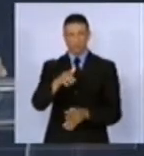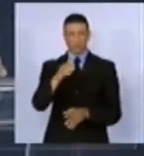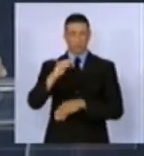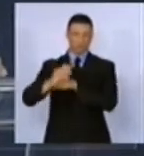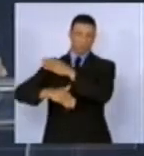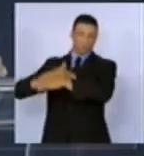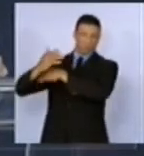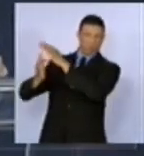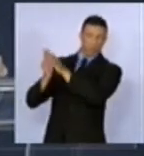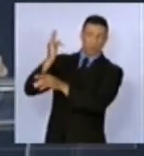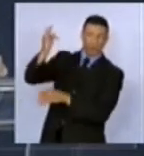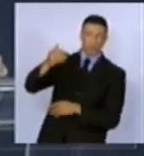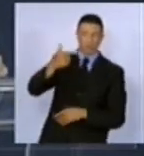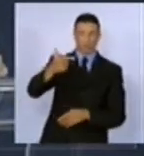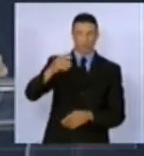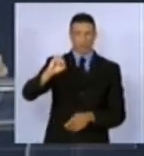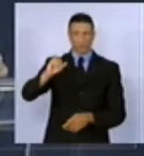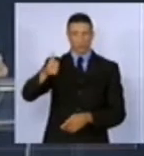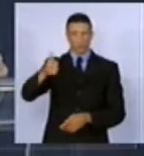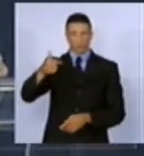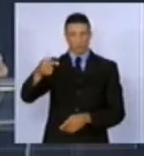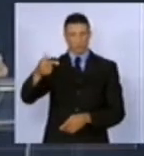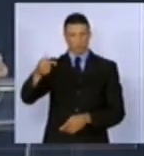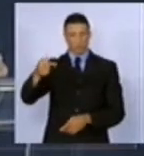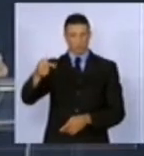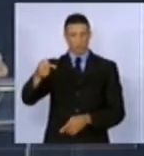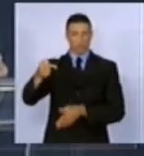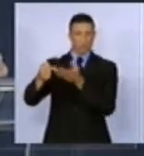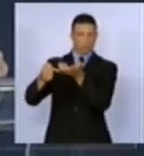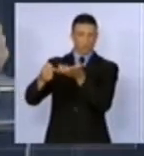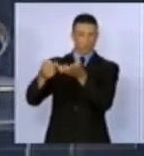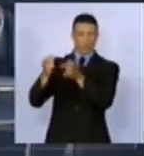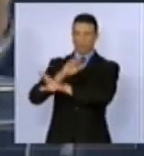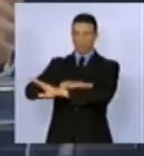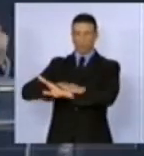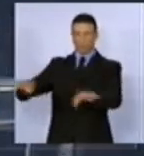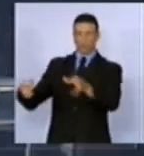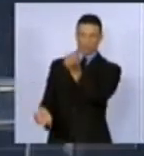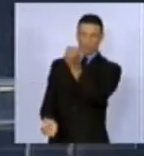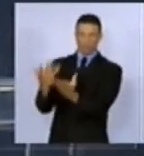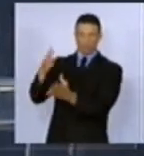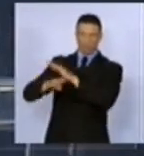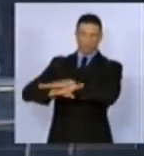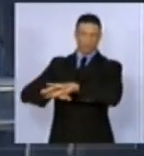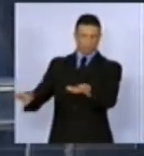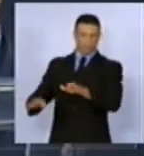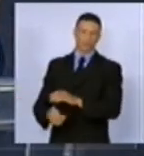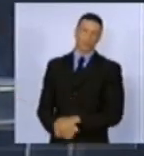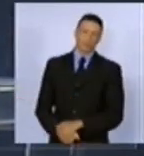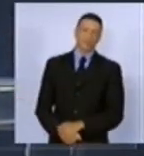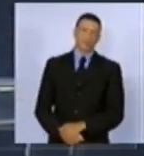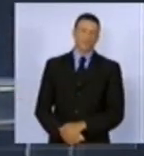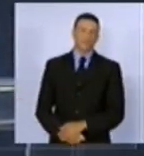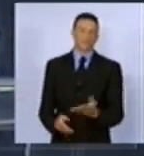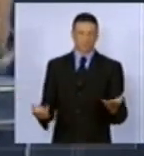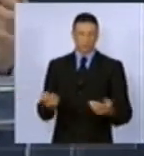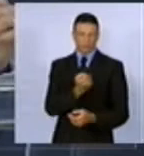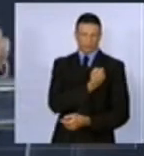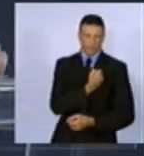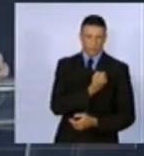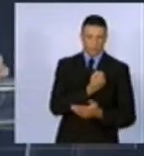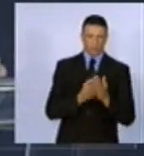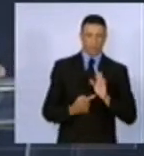2017 seguindo o protocolo agroambiental realmente estão mostrando agora mais um número